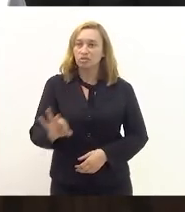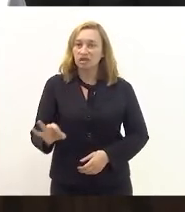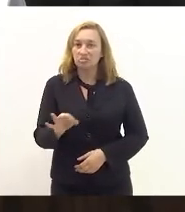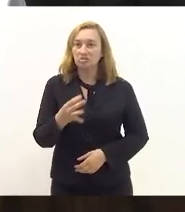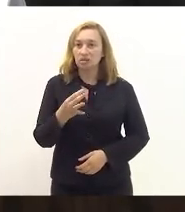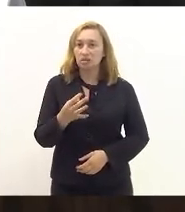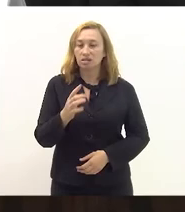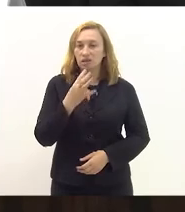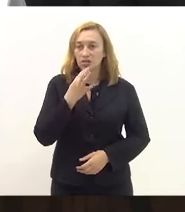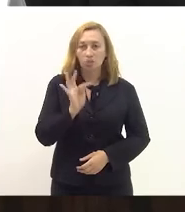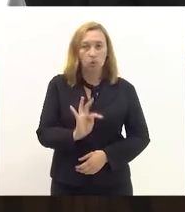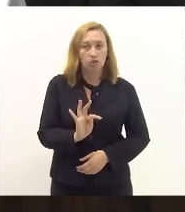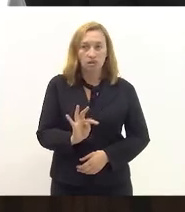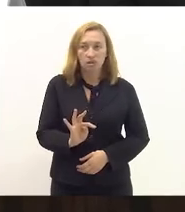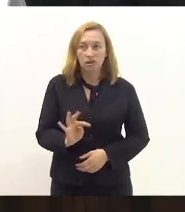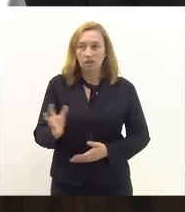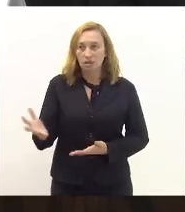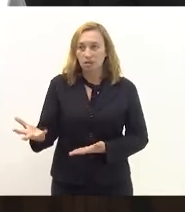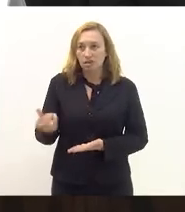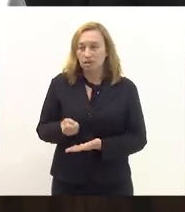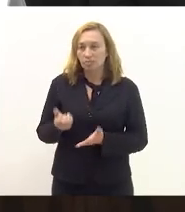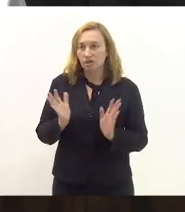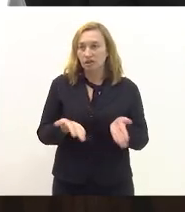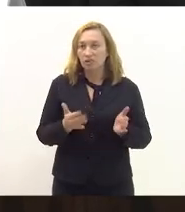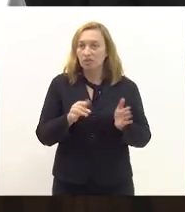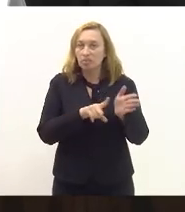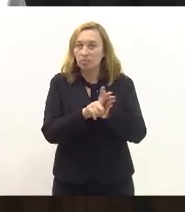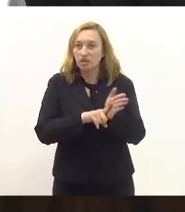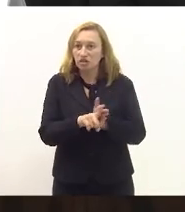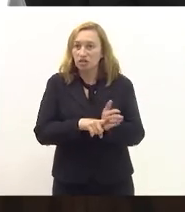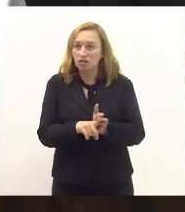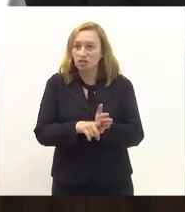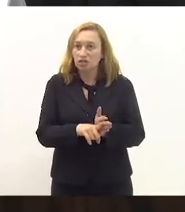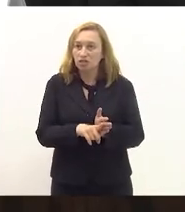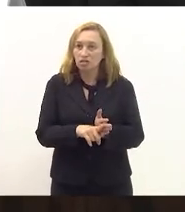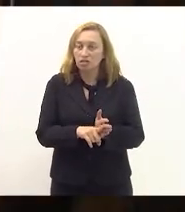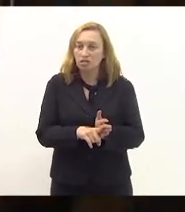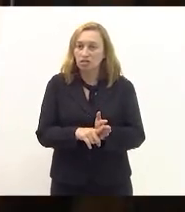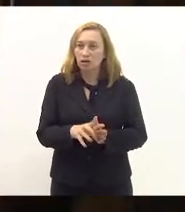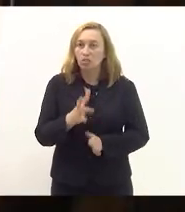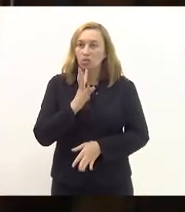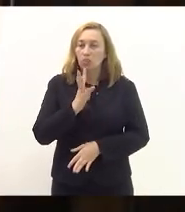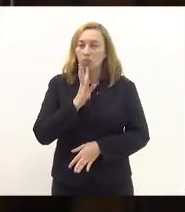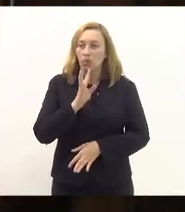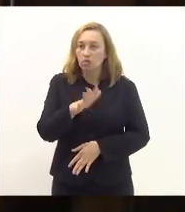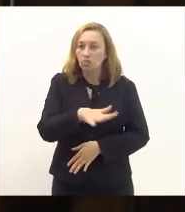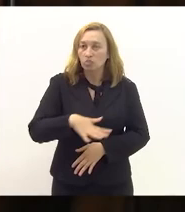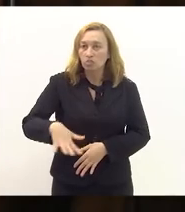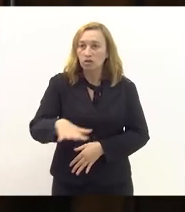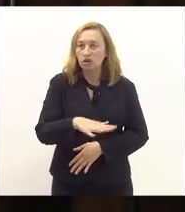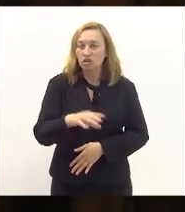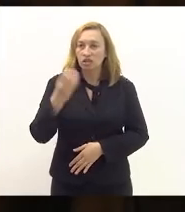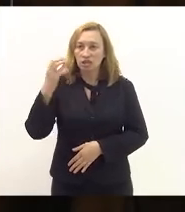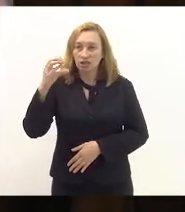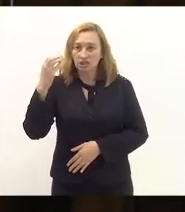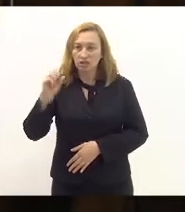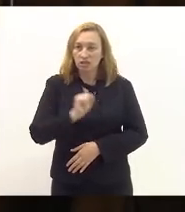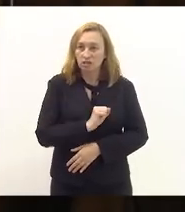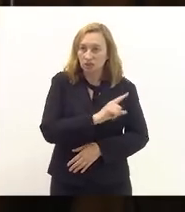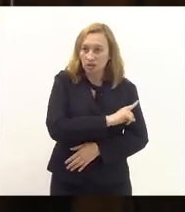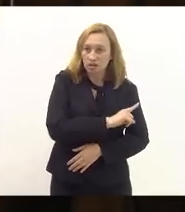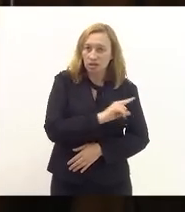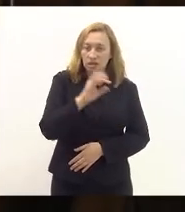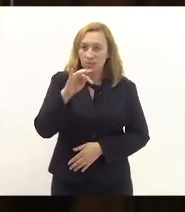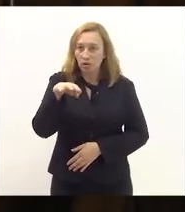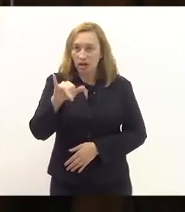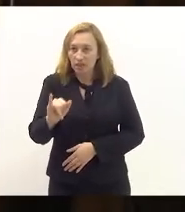desconhecimento. Acabei de receber agora uma pesquisa que é onde eu sou conhecido, naquela região de Niterói, São Gonçalo,